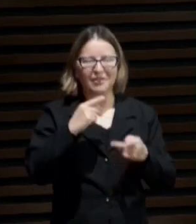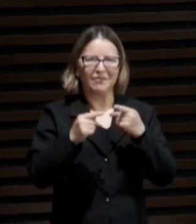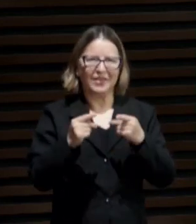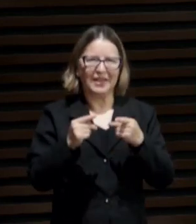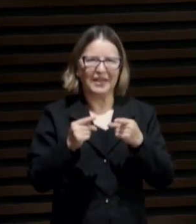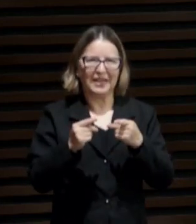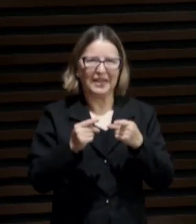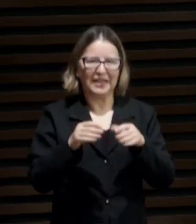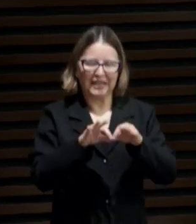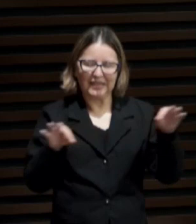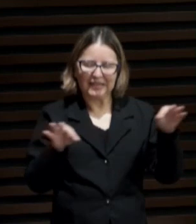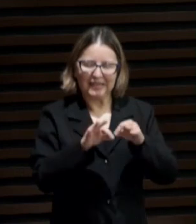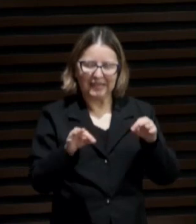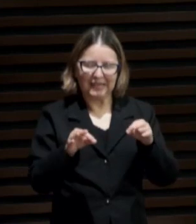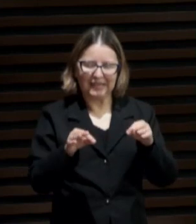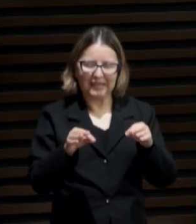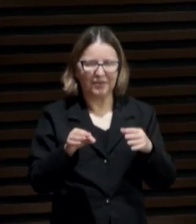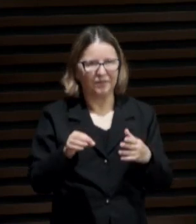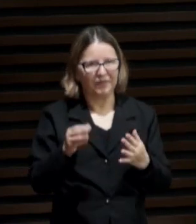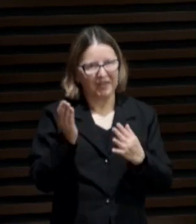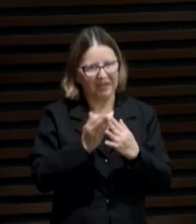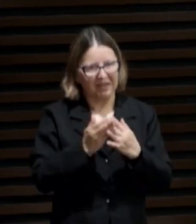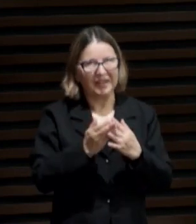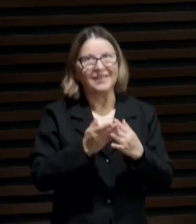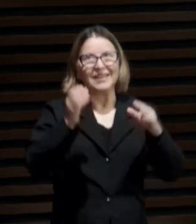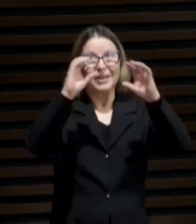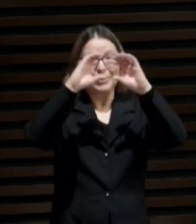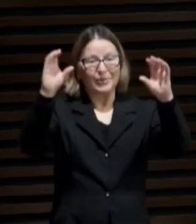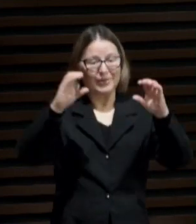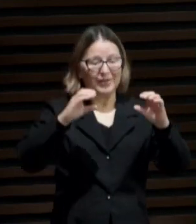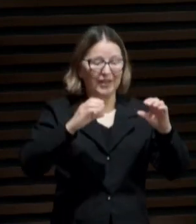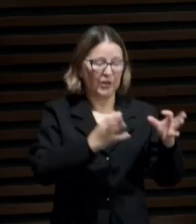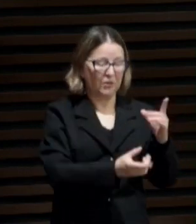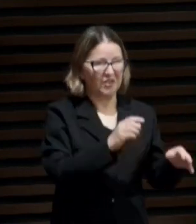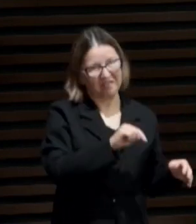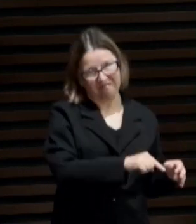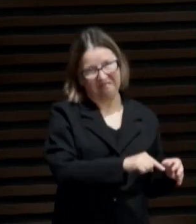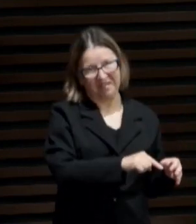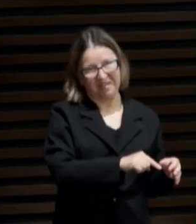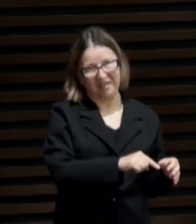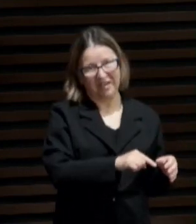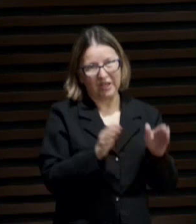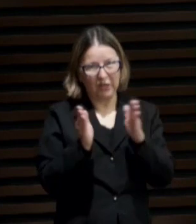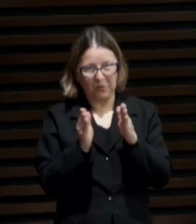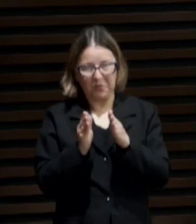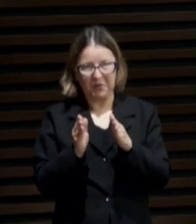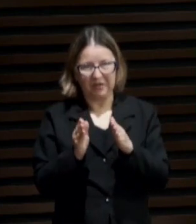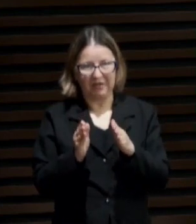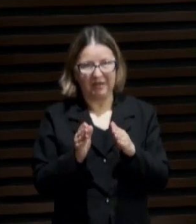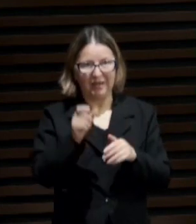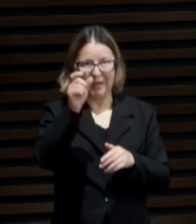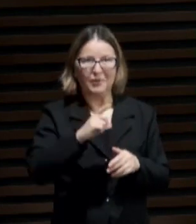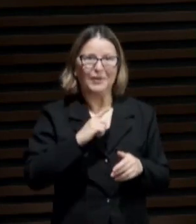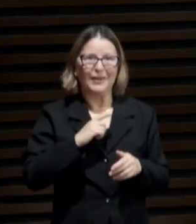40, 50 centímetros. Eu tenho conhecimento da doutrina na mente, mas ela ainda não desceu. Eu ainda não tive